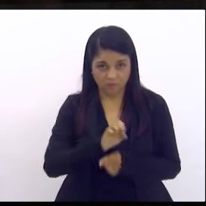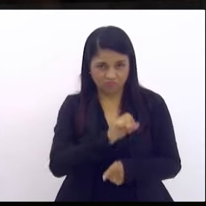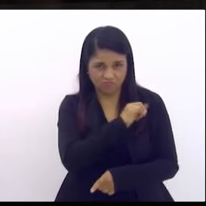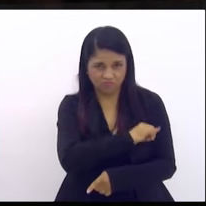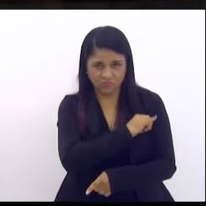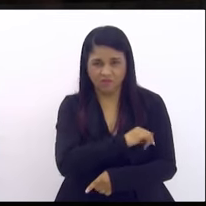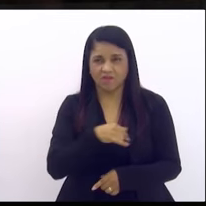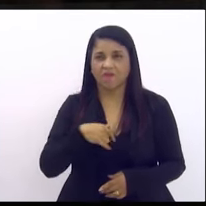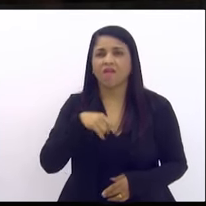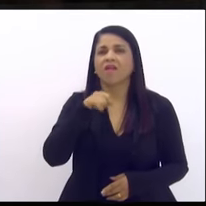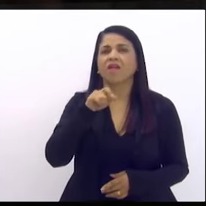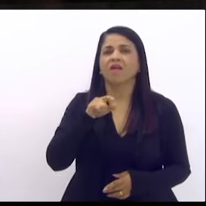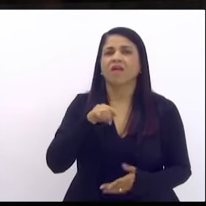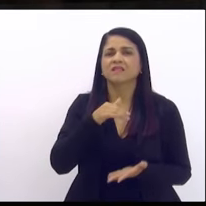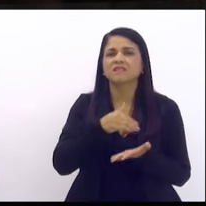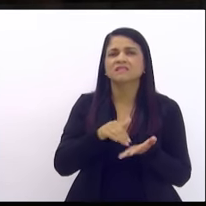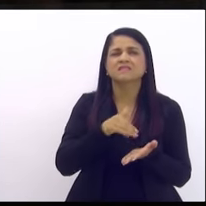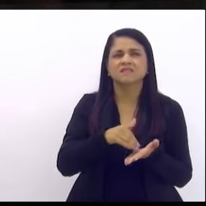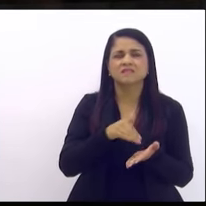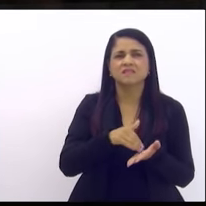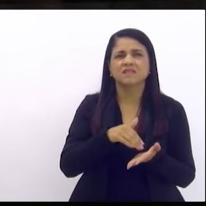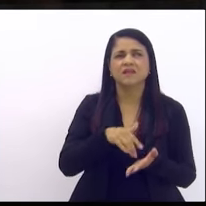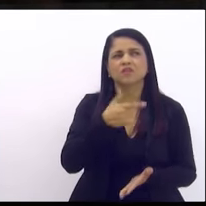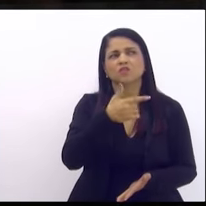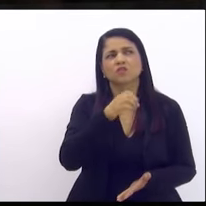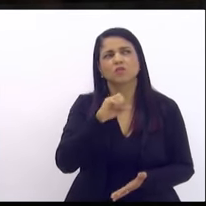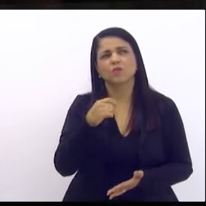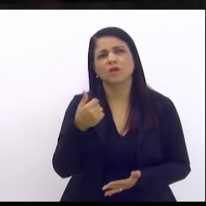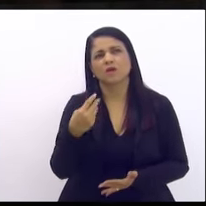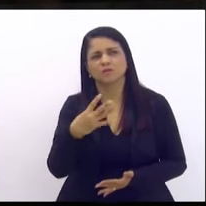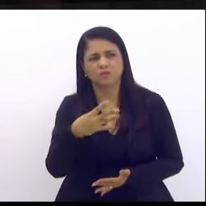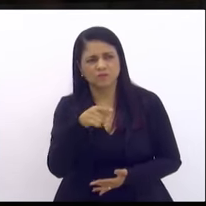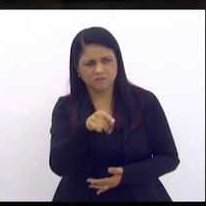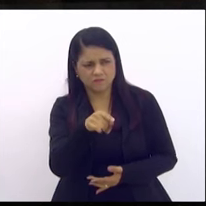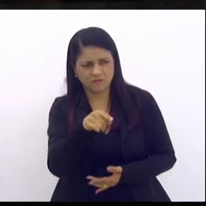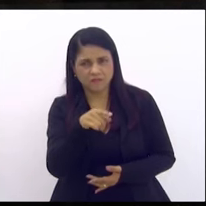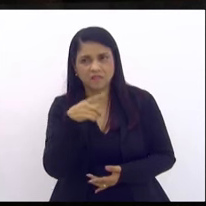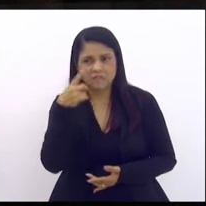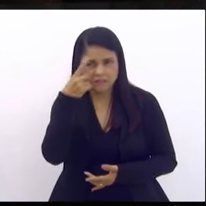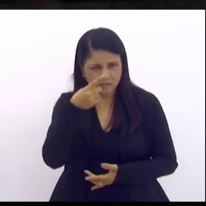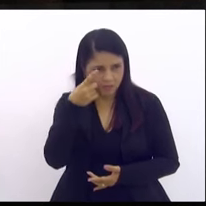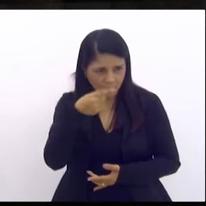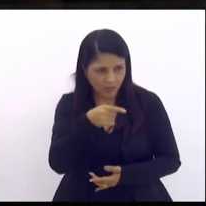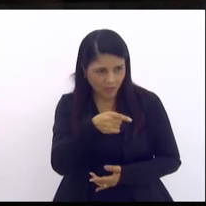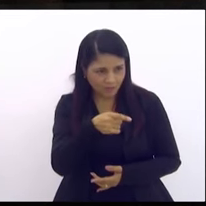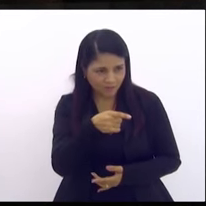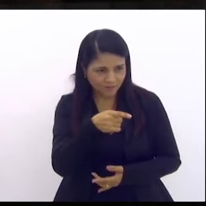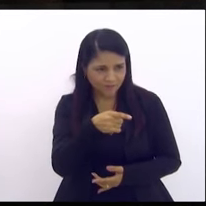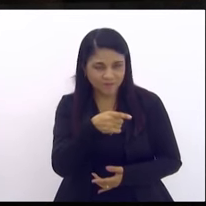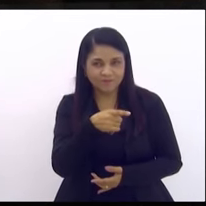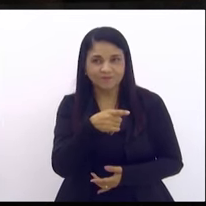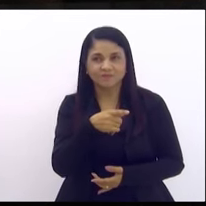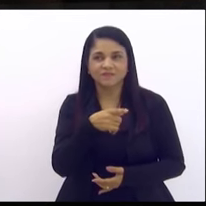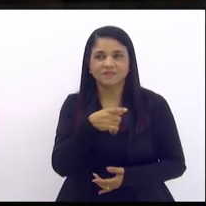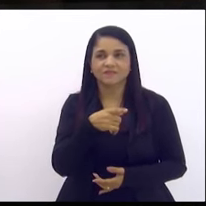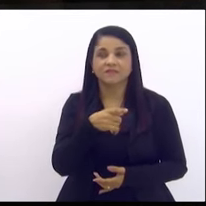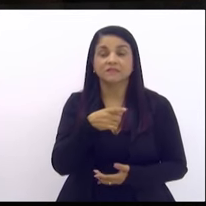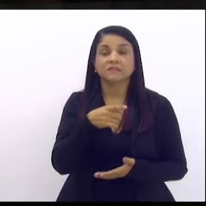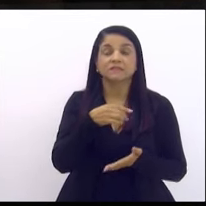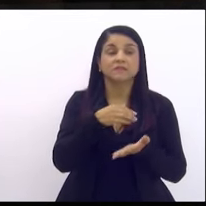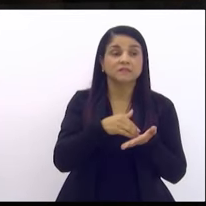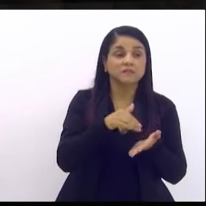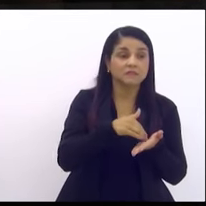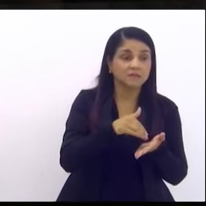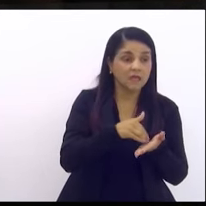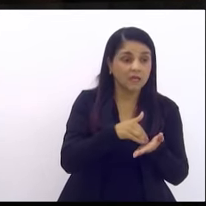Deputado o senhor em 2014 é deputado mas estava da deput eu tava no secretar não não eu